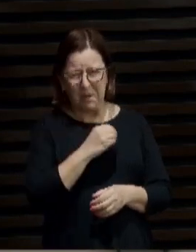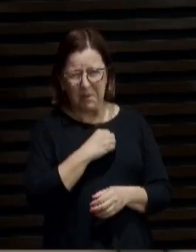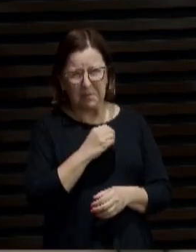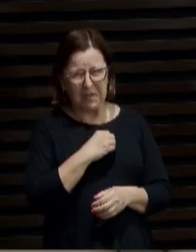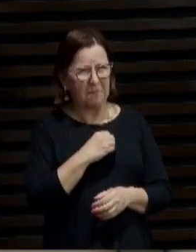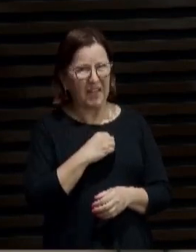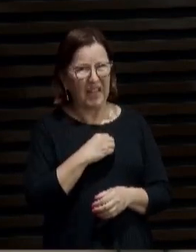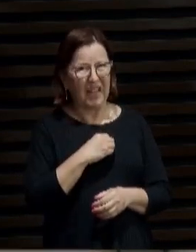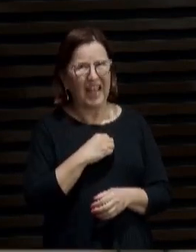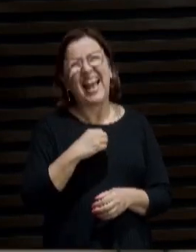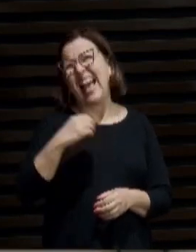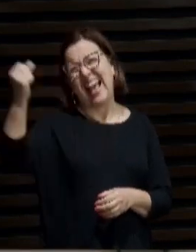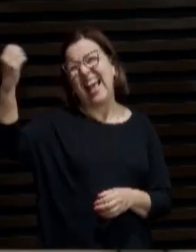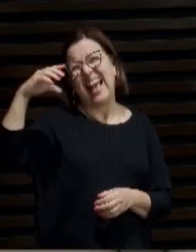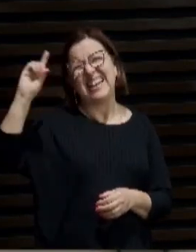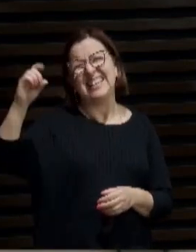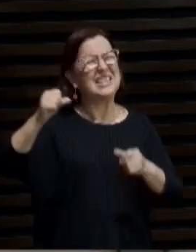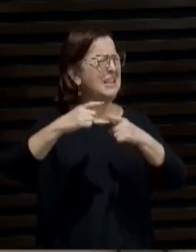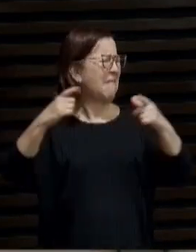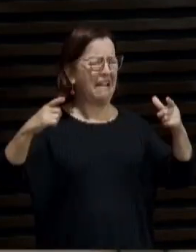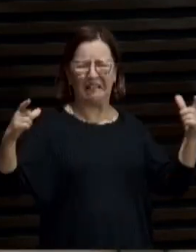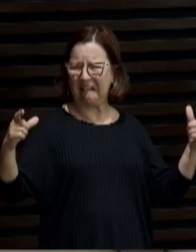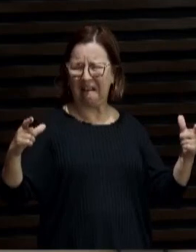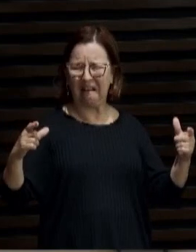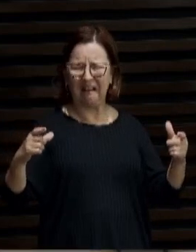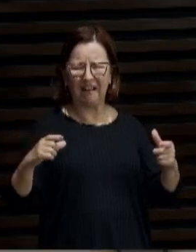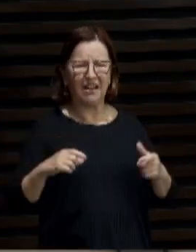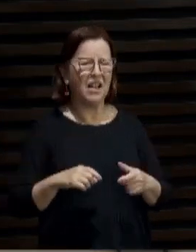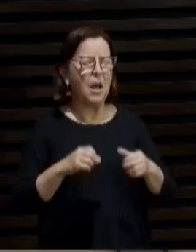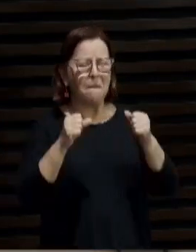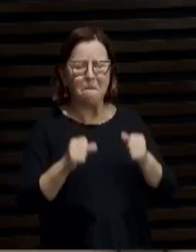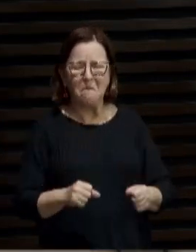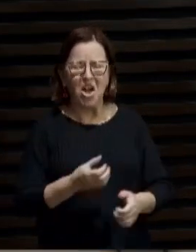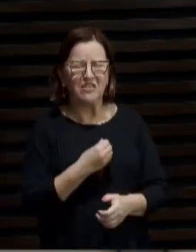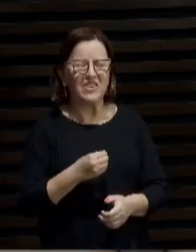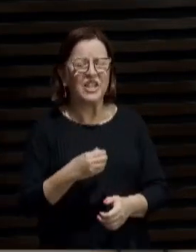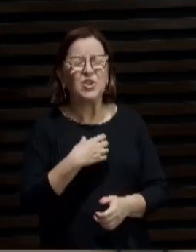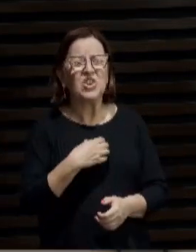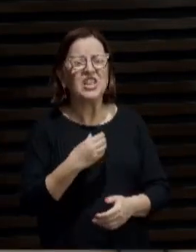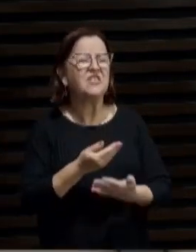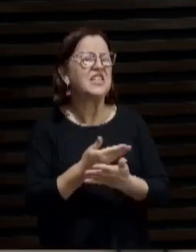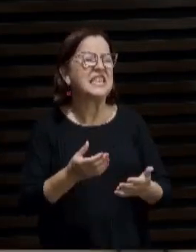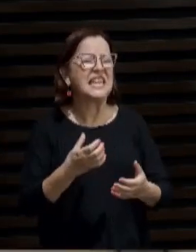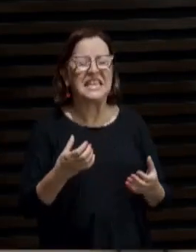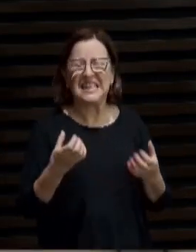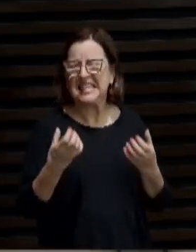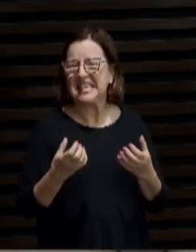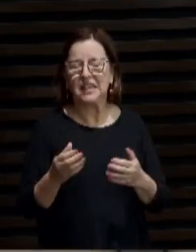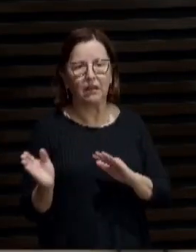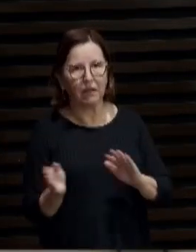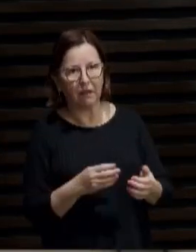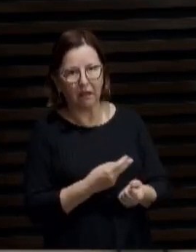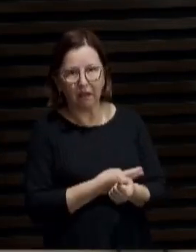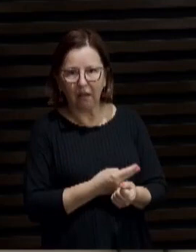os pecados, então podemos viver de maneira dissoluta, pois onde abundou o pecado, superabundou a graça. É o